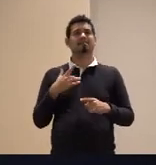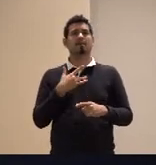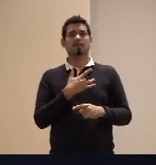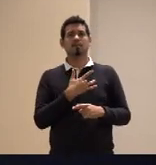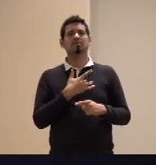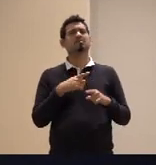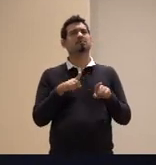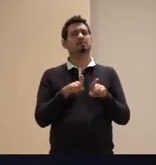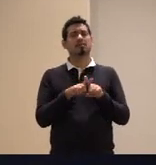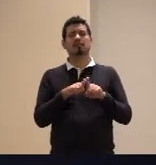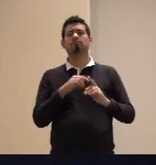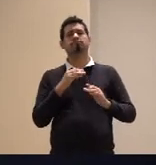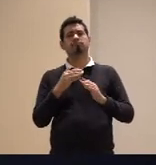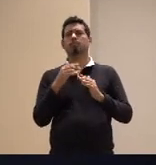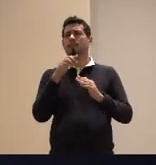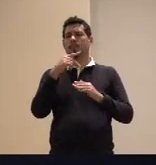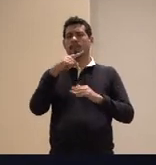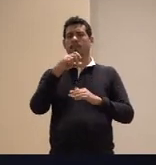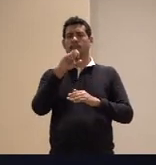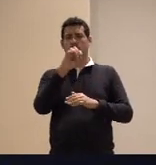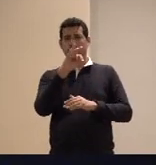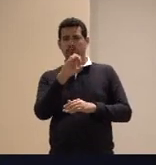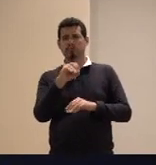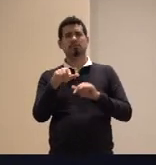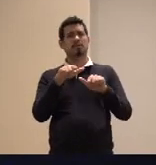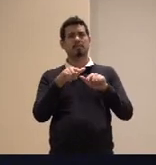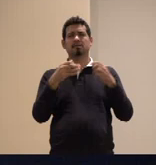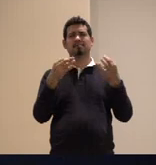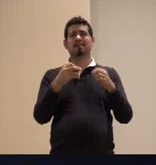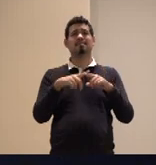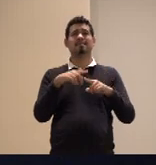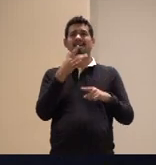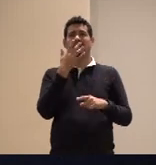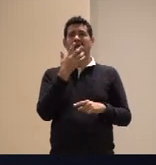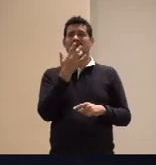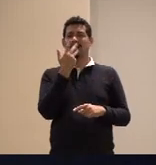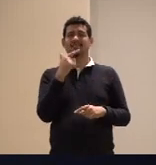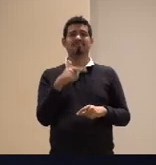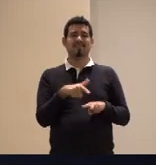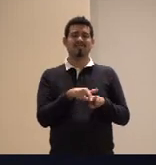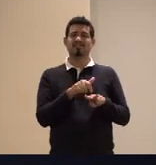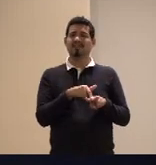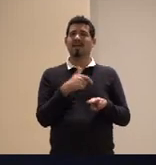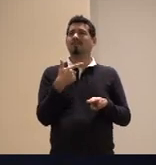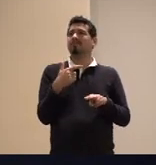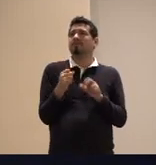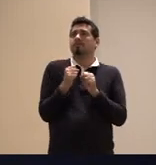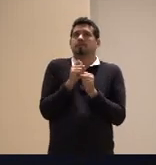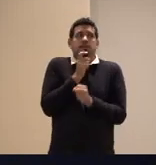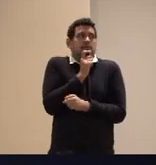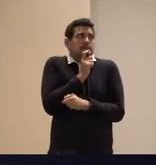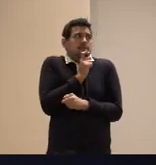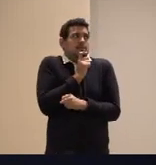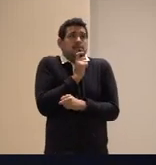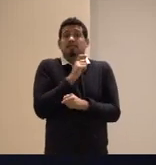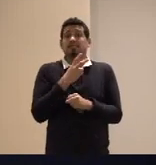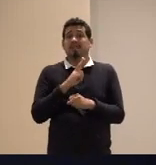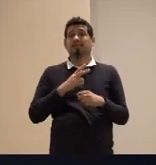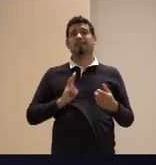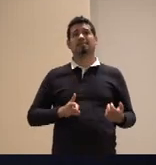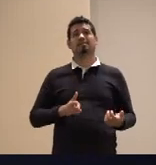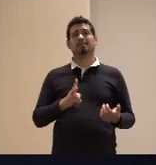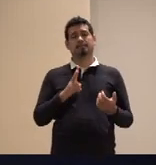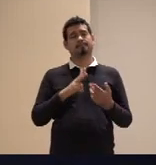com um postinho funcionando, e a criancinha sempre com o pé descalço, sem casaco, ela vai estar sempre demandando a política